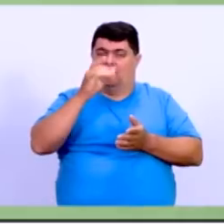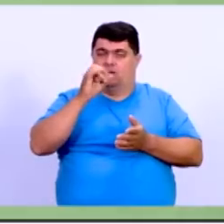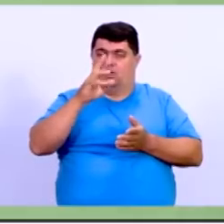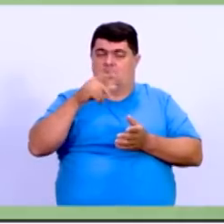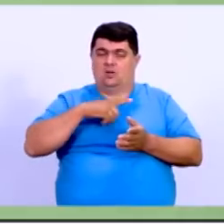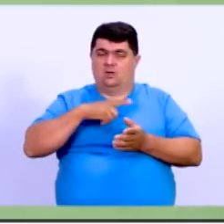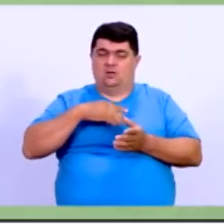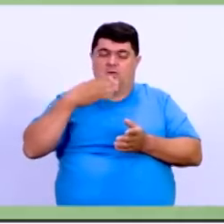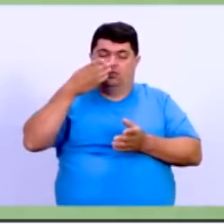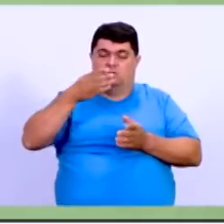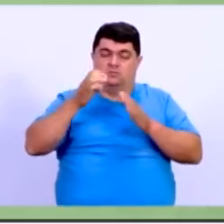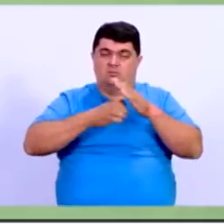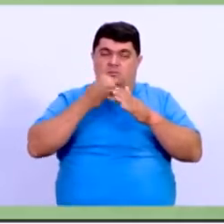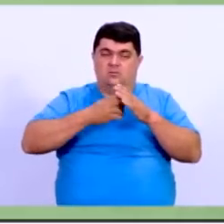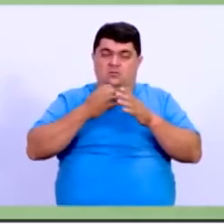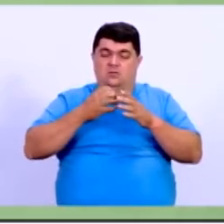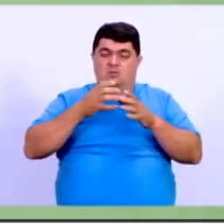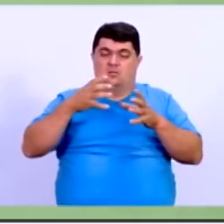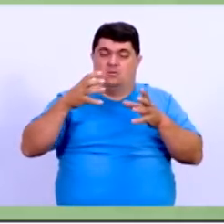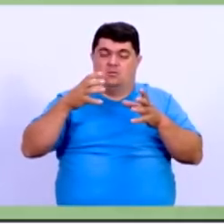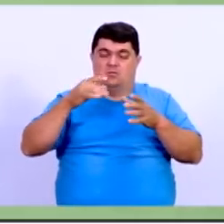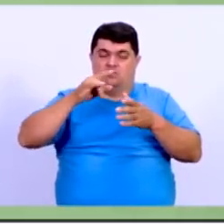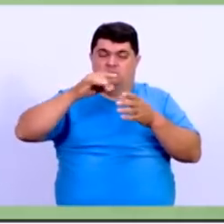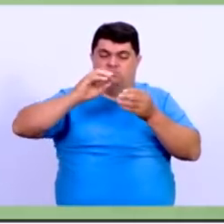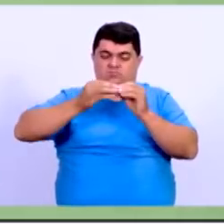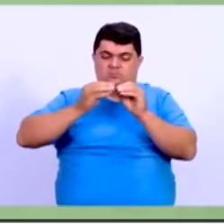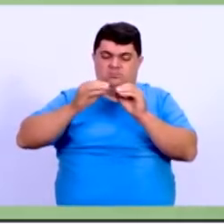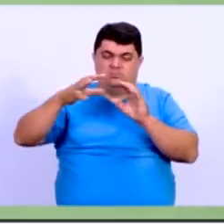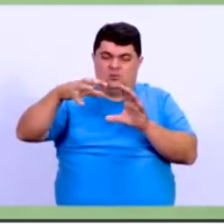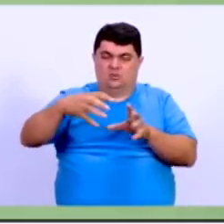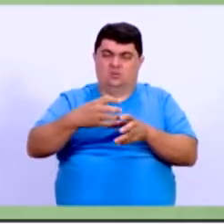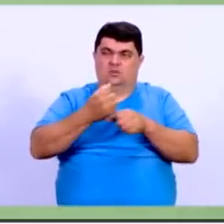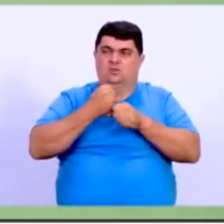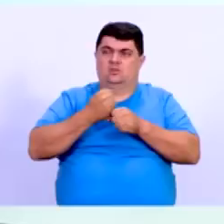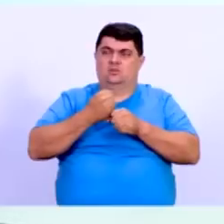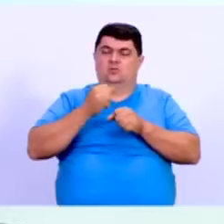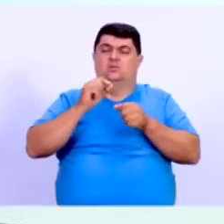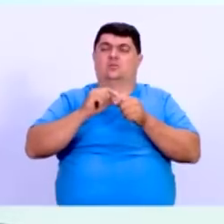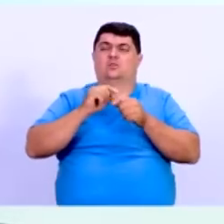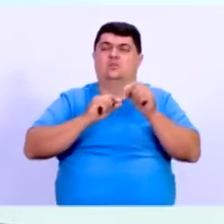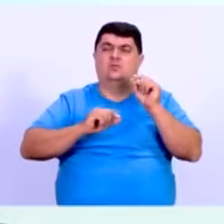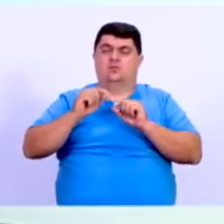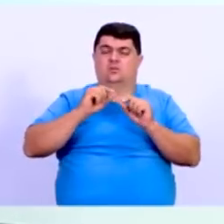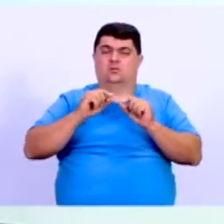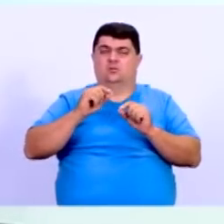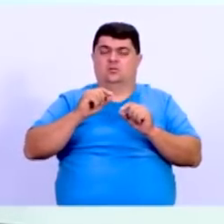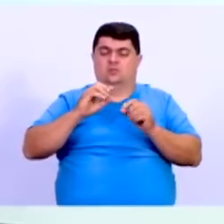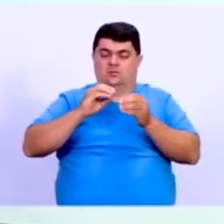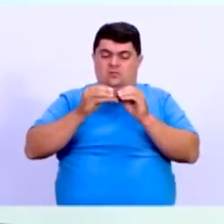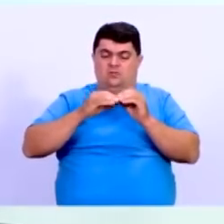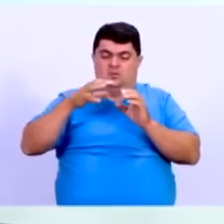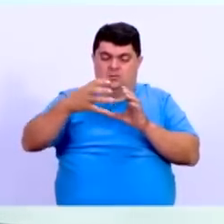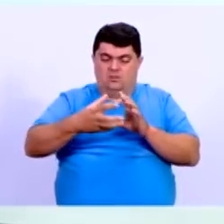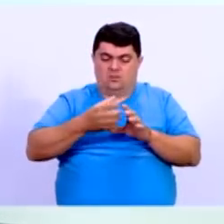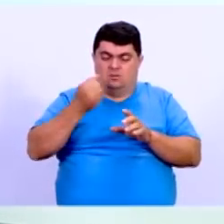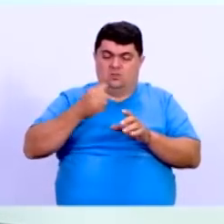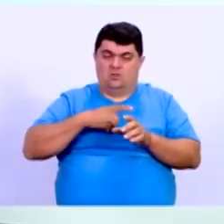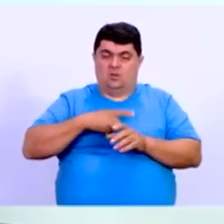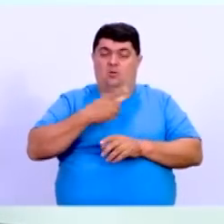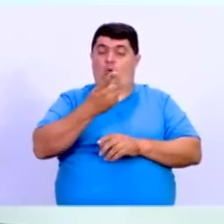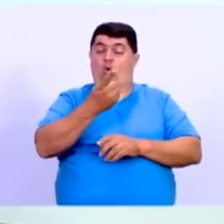invadindo o banco de dados de empresas e sequestrando os dados. Olha o que eles fazem. Depois que eles sequestram esses dados, eles